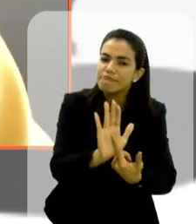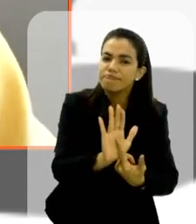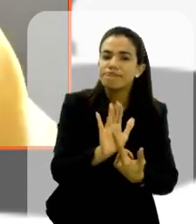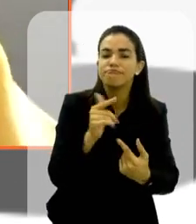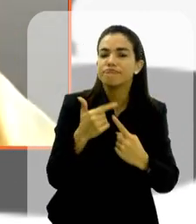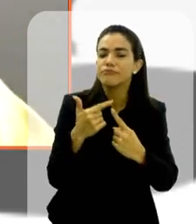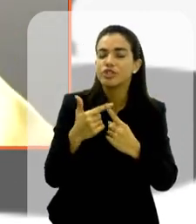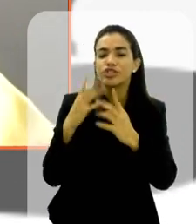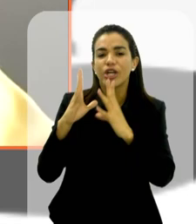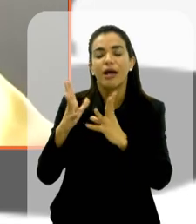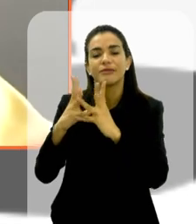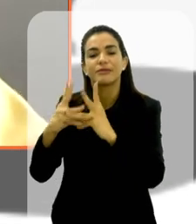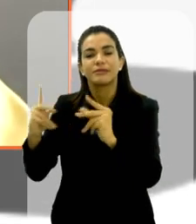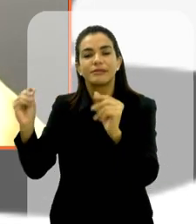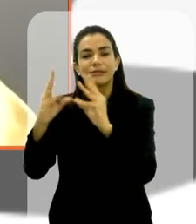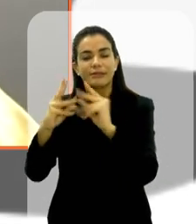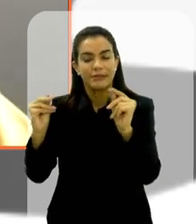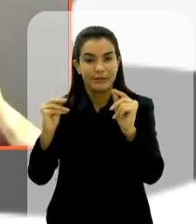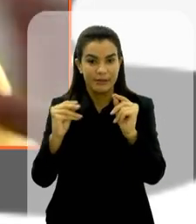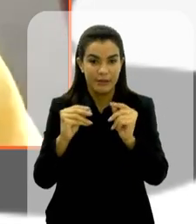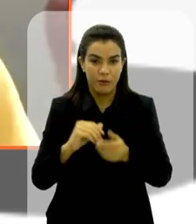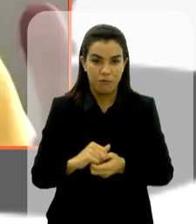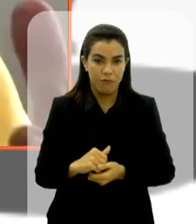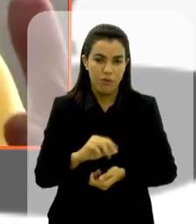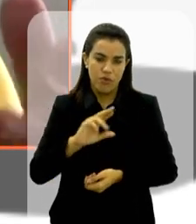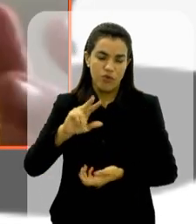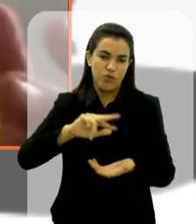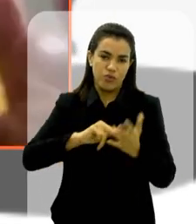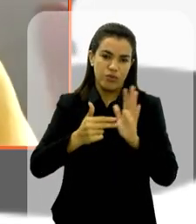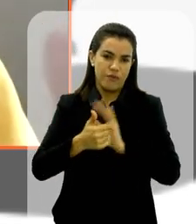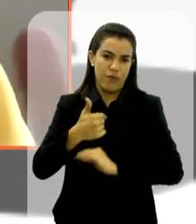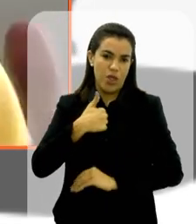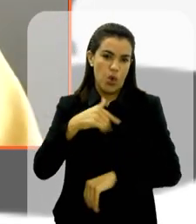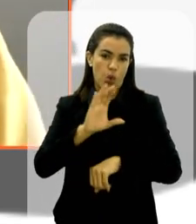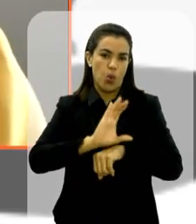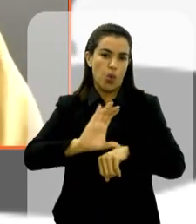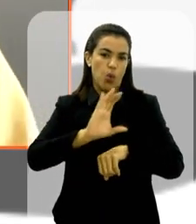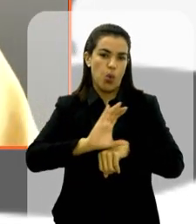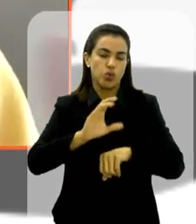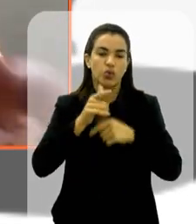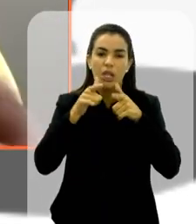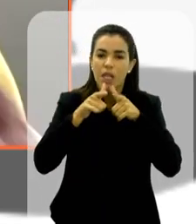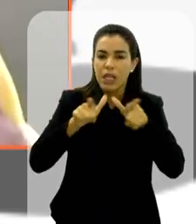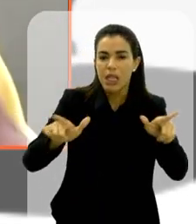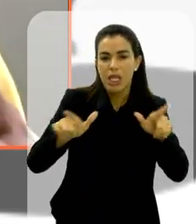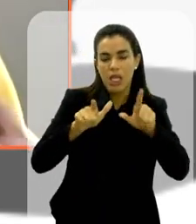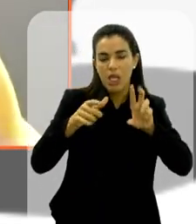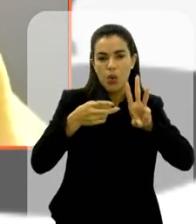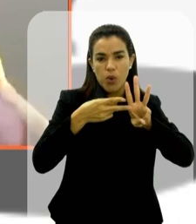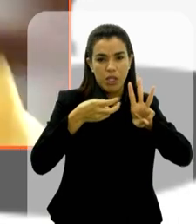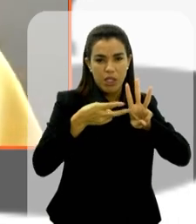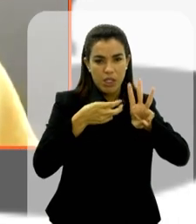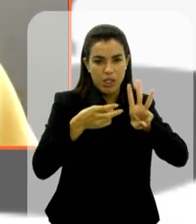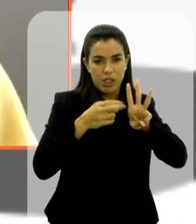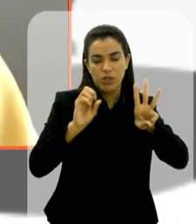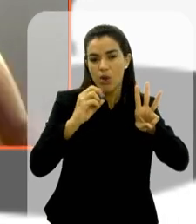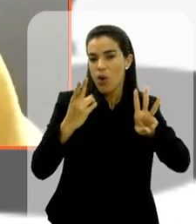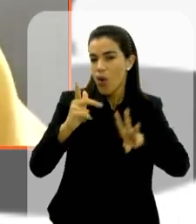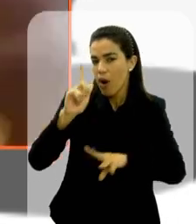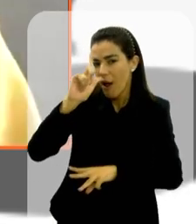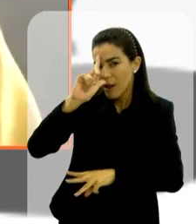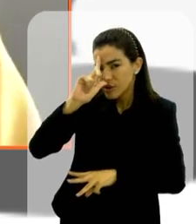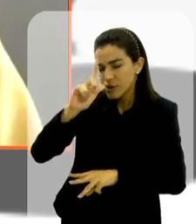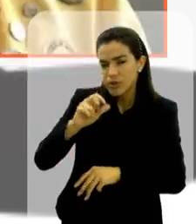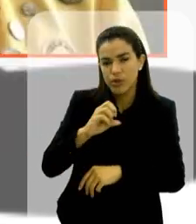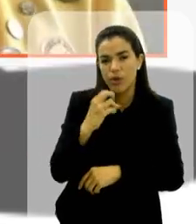esquecidas. Não que eu tenha um curso de tupi, nem um curso de latim, nem